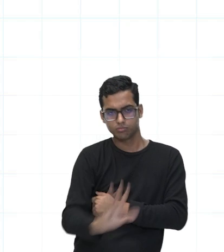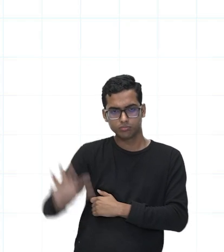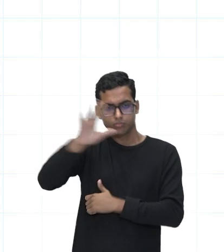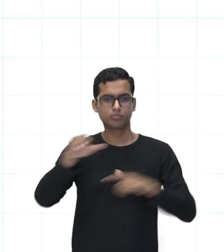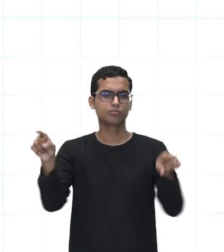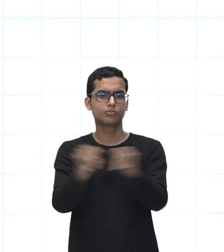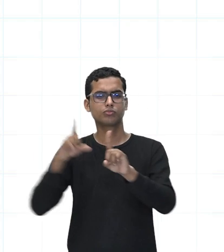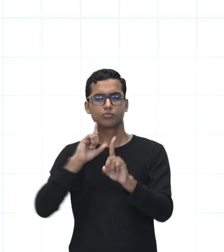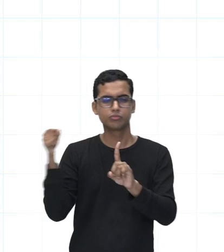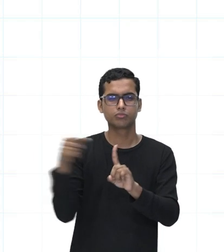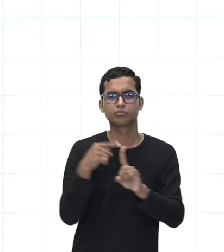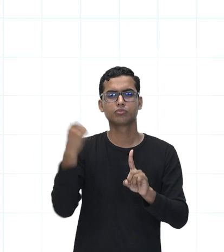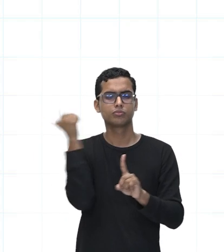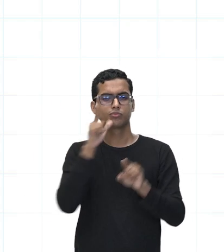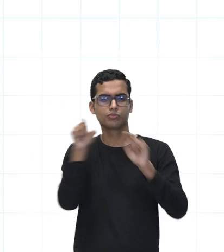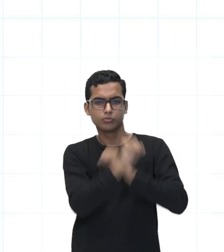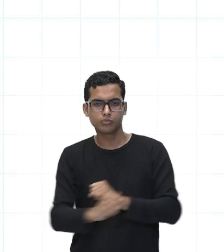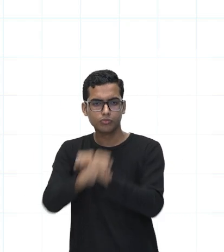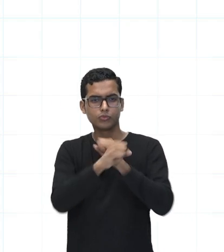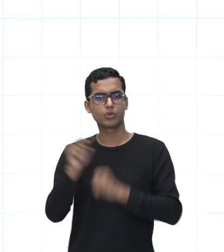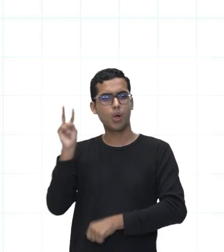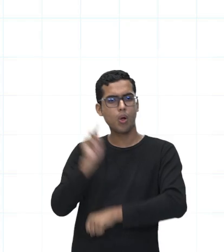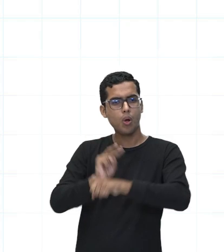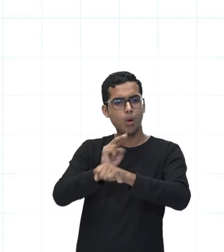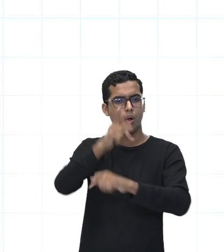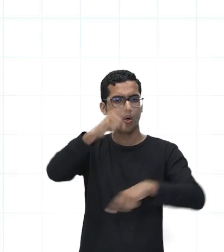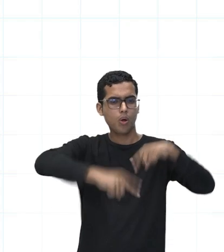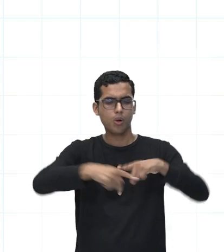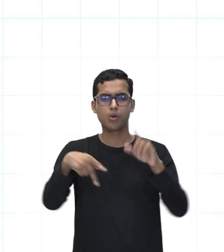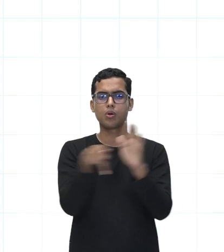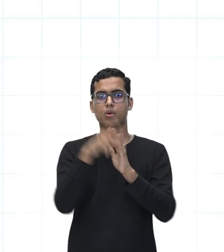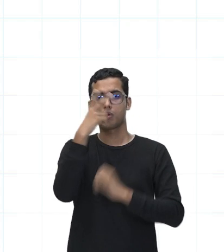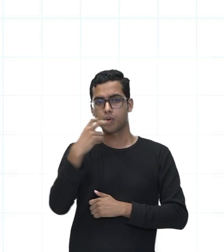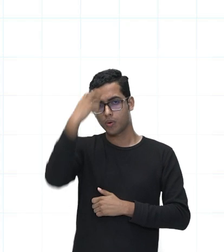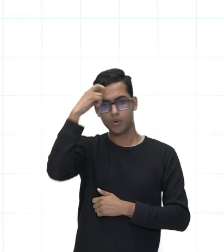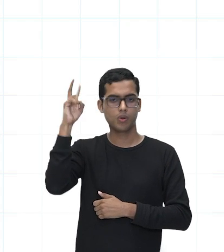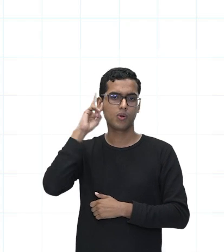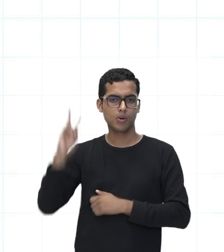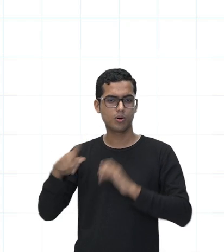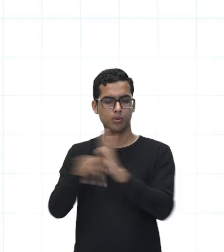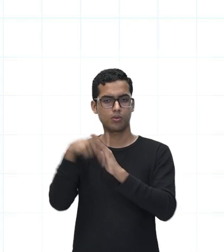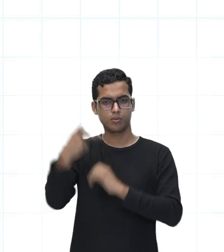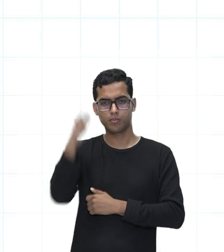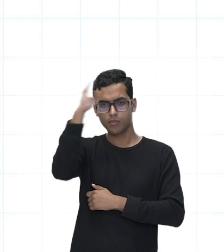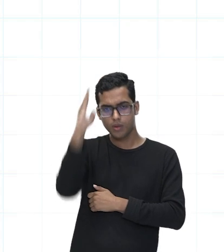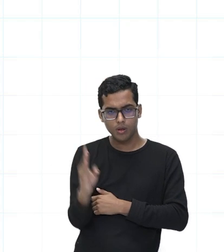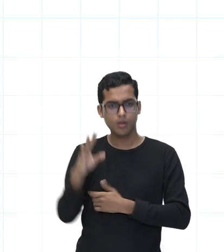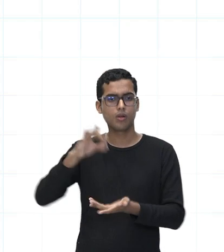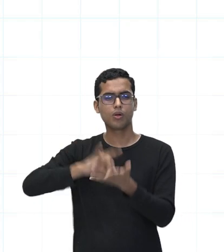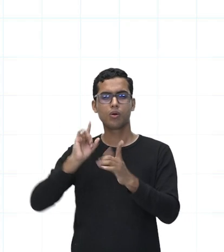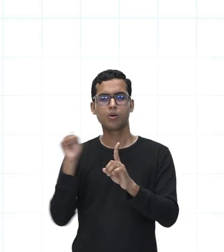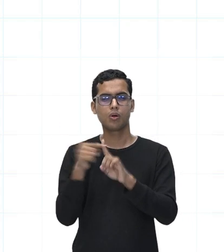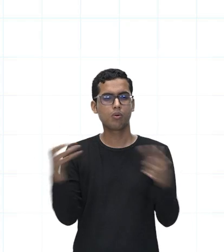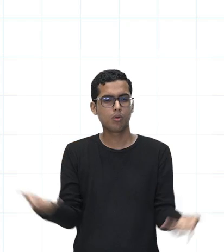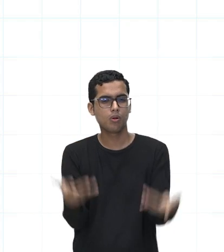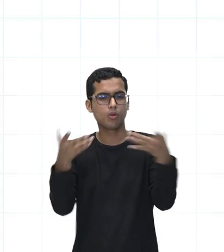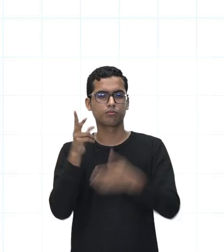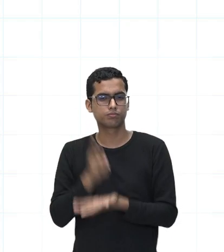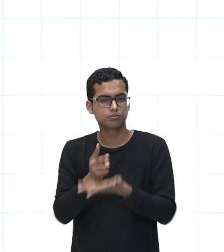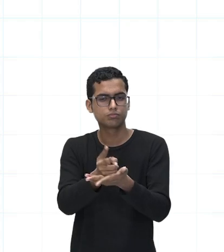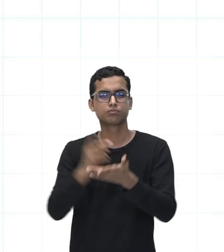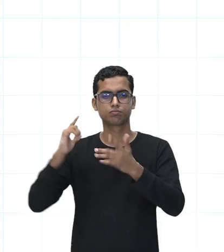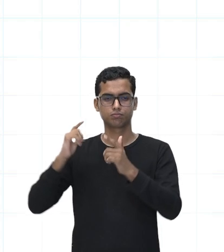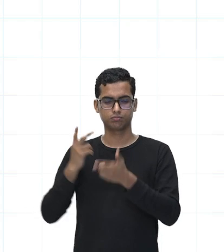que tem como missão proteger e preservar os bens culturais e históricos do Brasil, com o intuito de promover